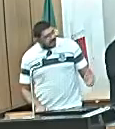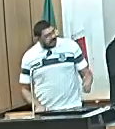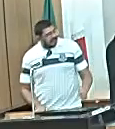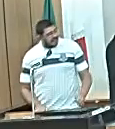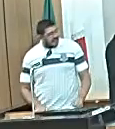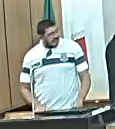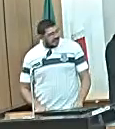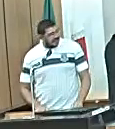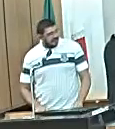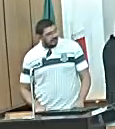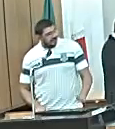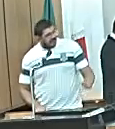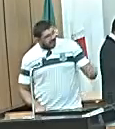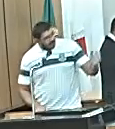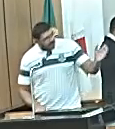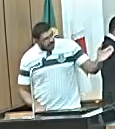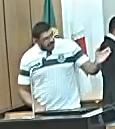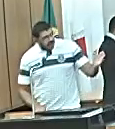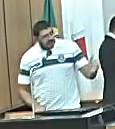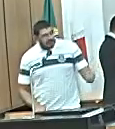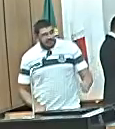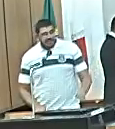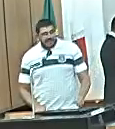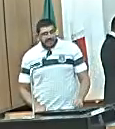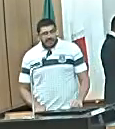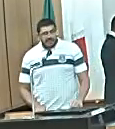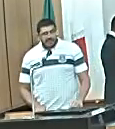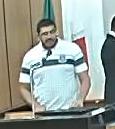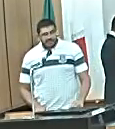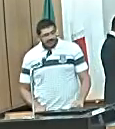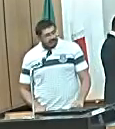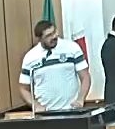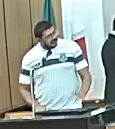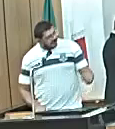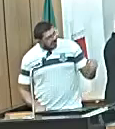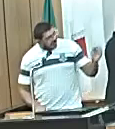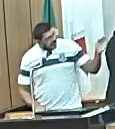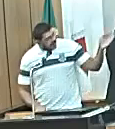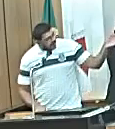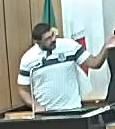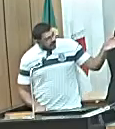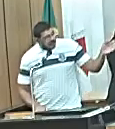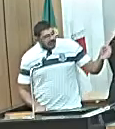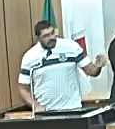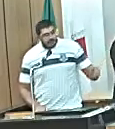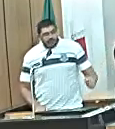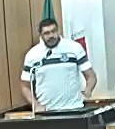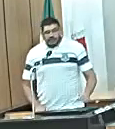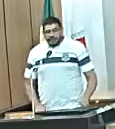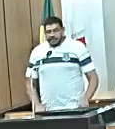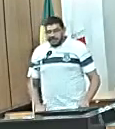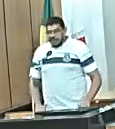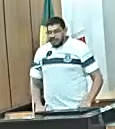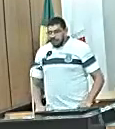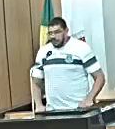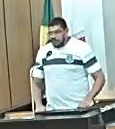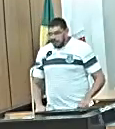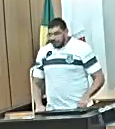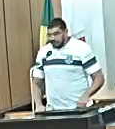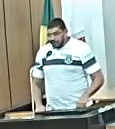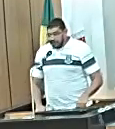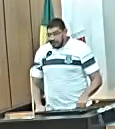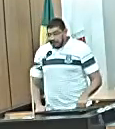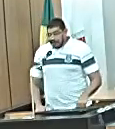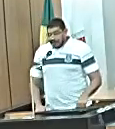representantes de classe aí o de emerson presidente da massa aí o adeilto presidente do